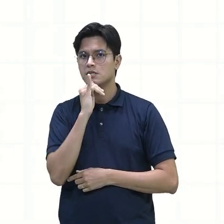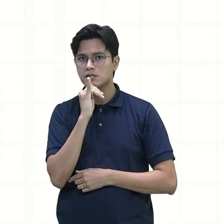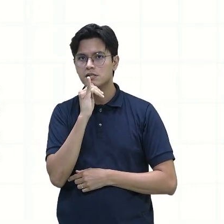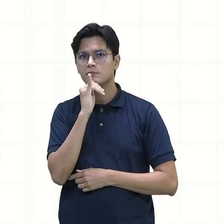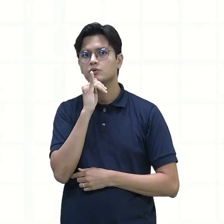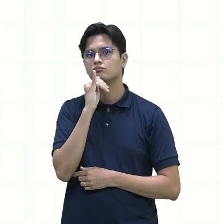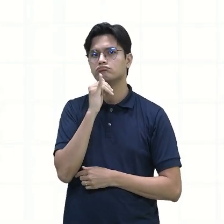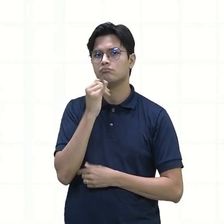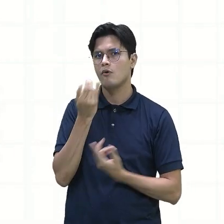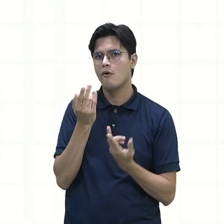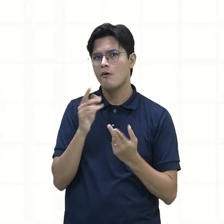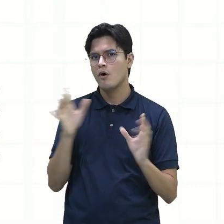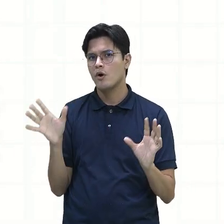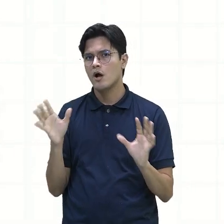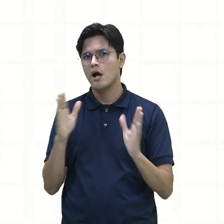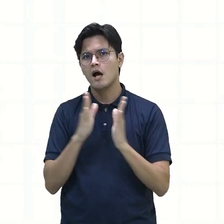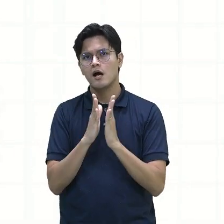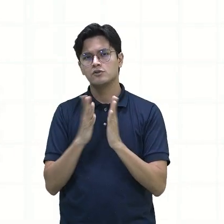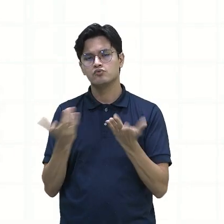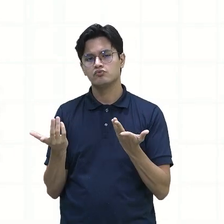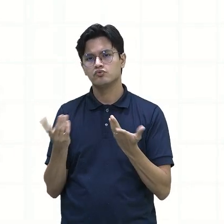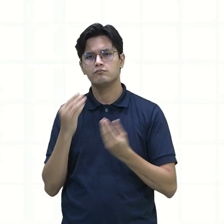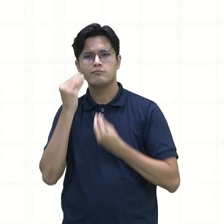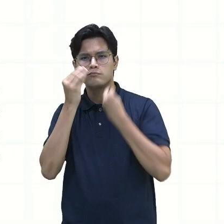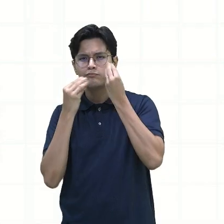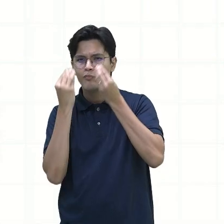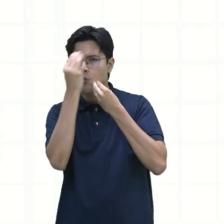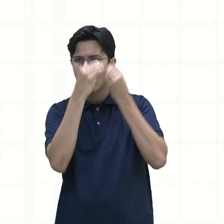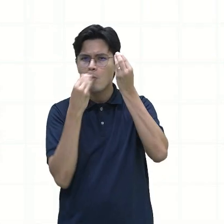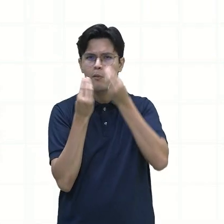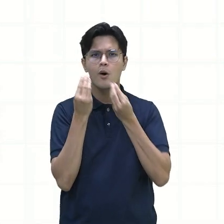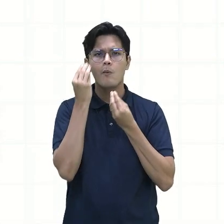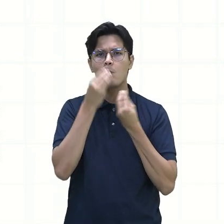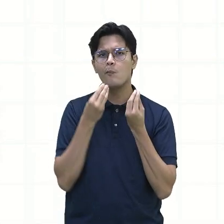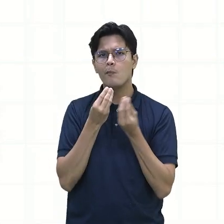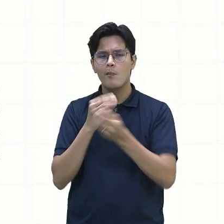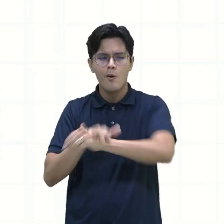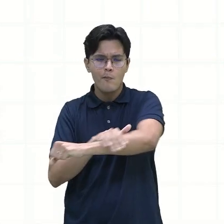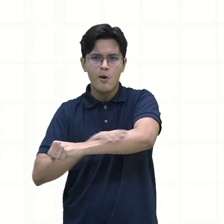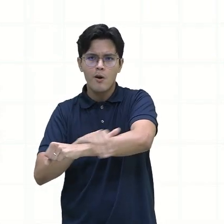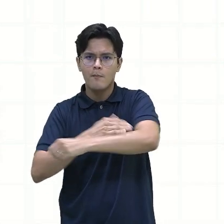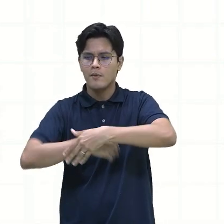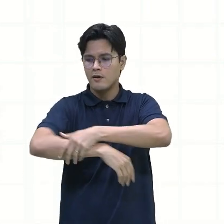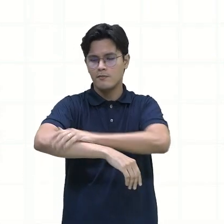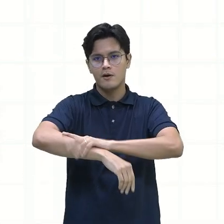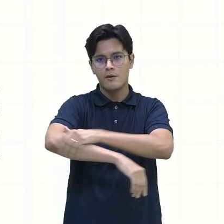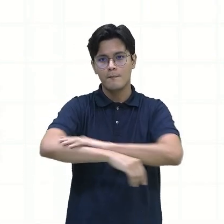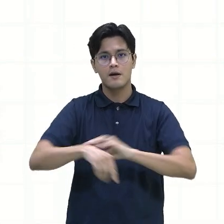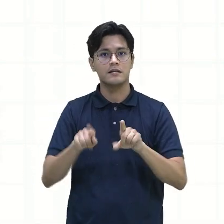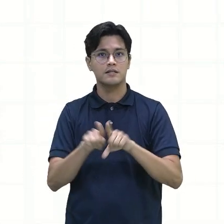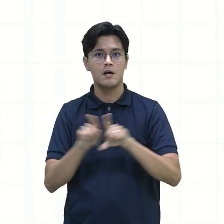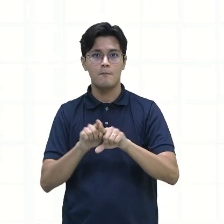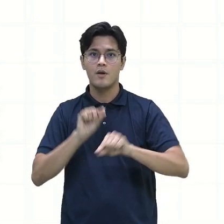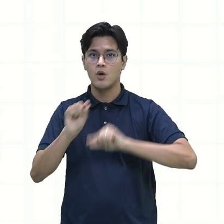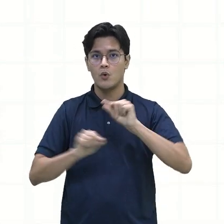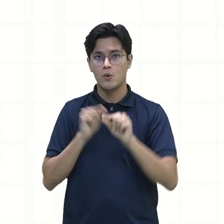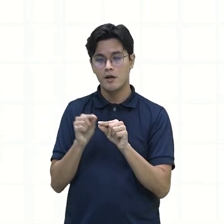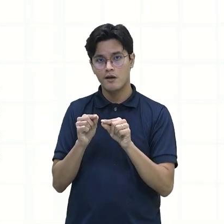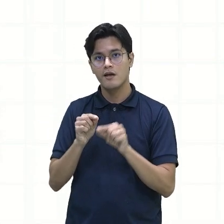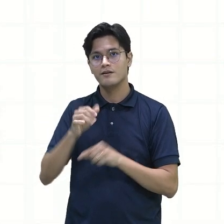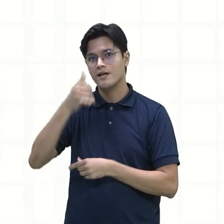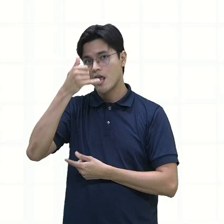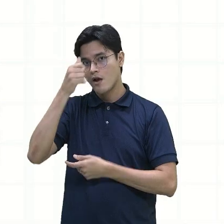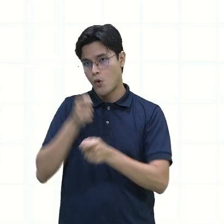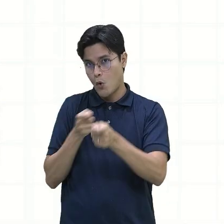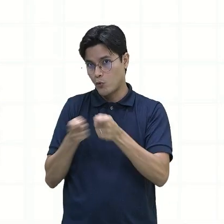estética e também para o controle biológico de pragas. Então, nós temos aqui na